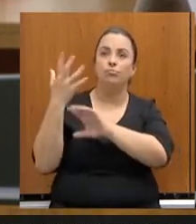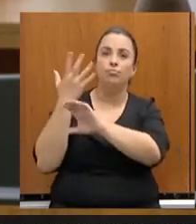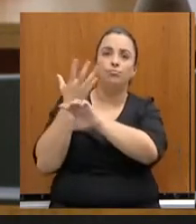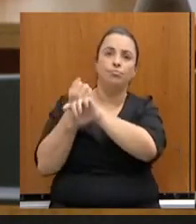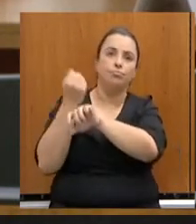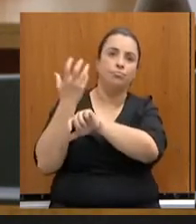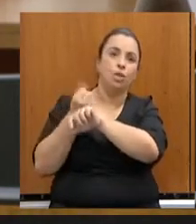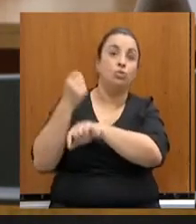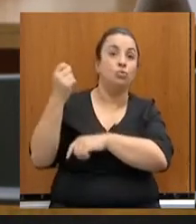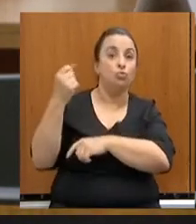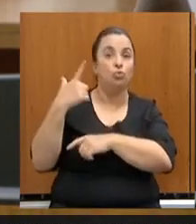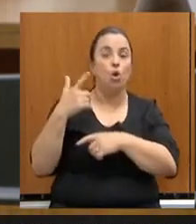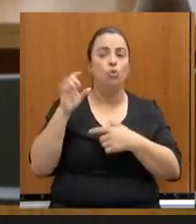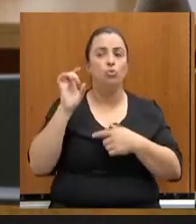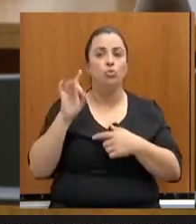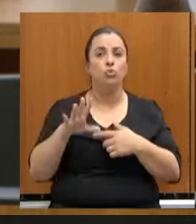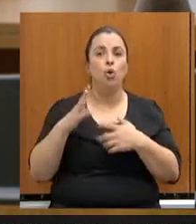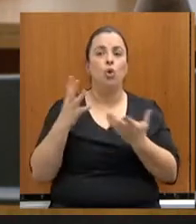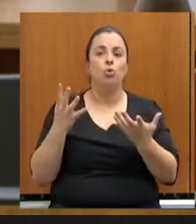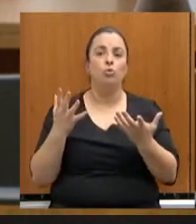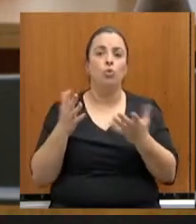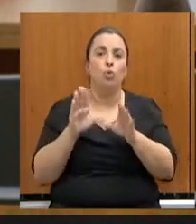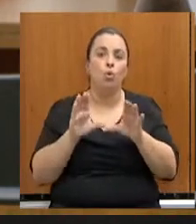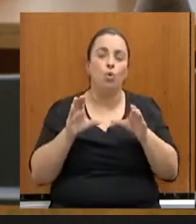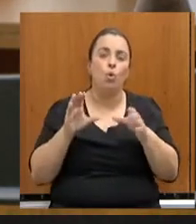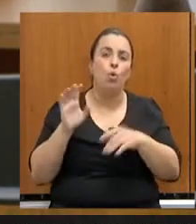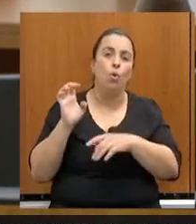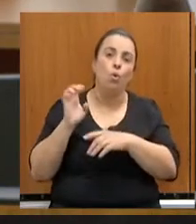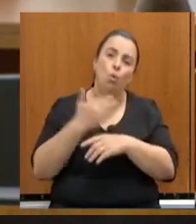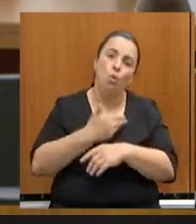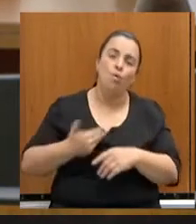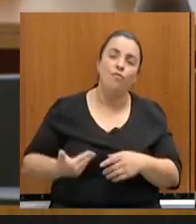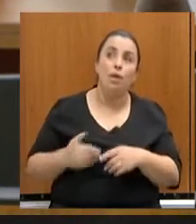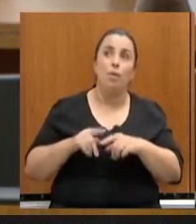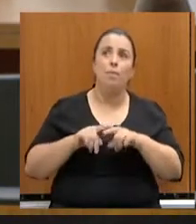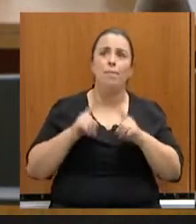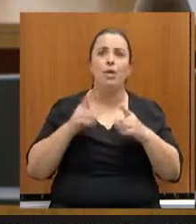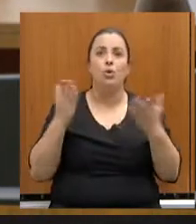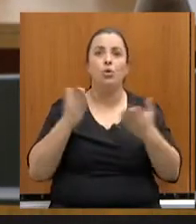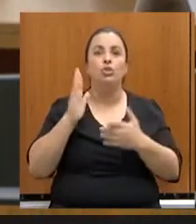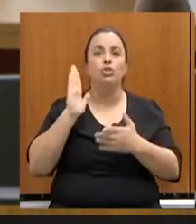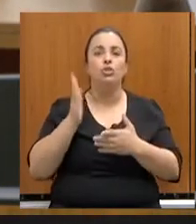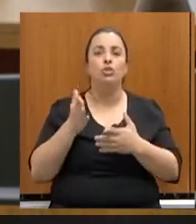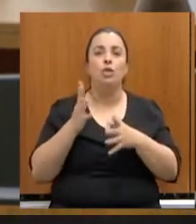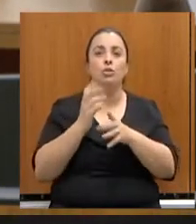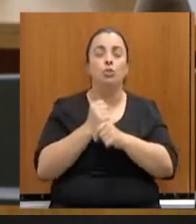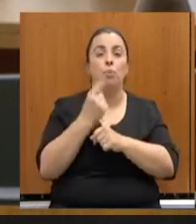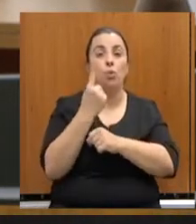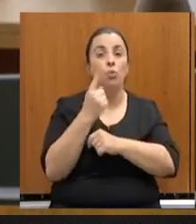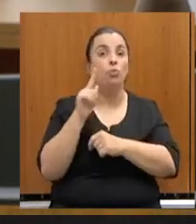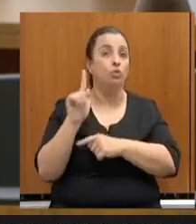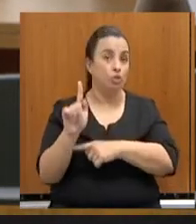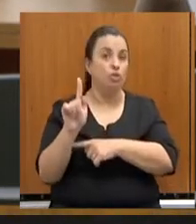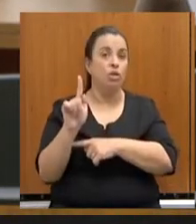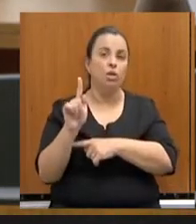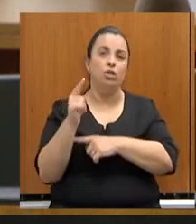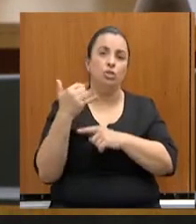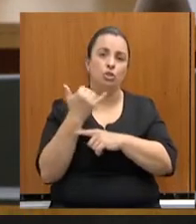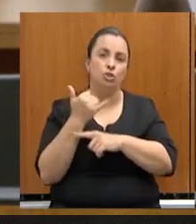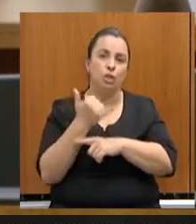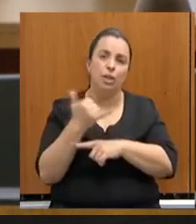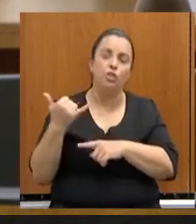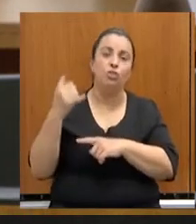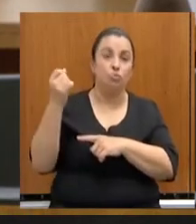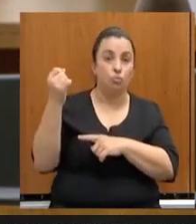hoje nós temos já a marca né de 1gb de energia instalada estão diferencial muito importante para o nosso estado